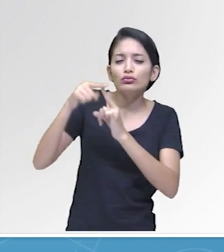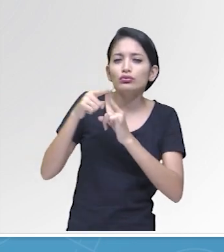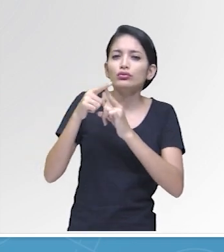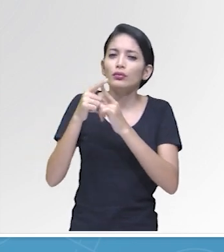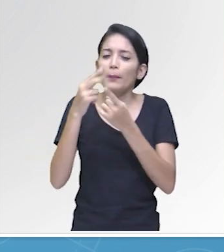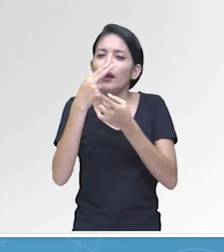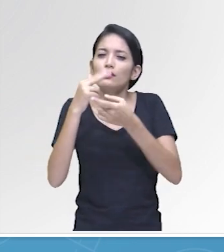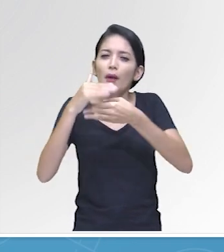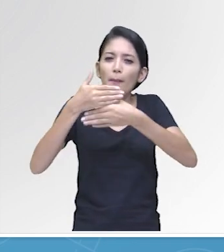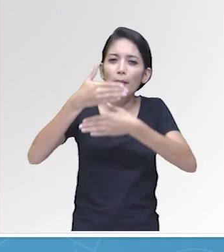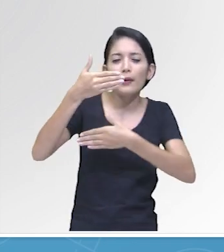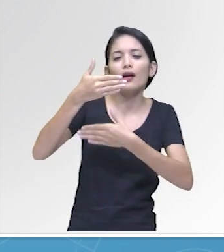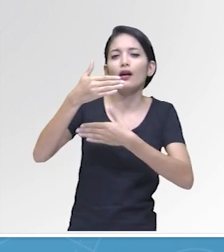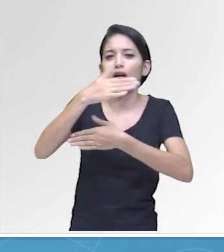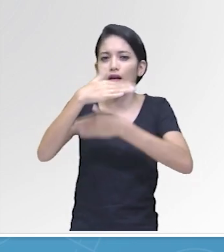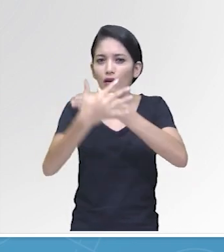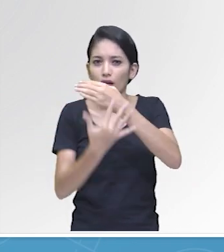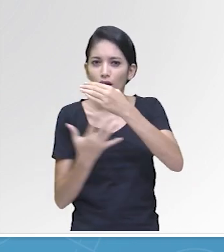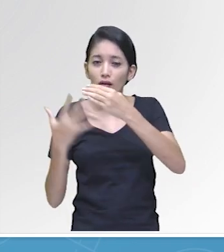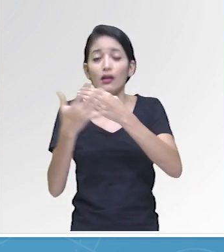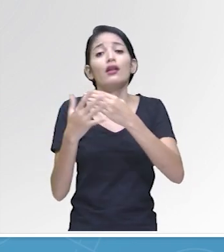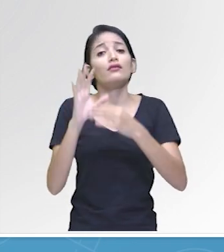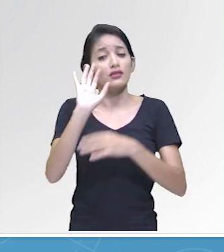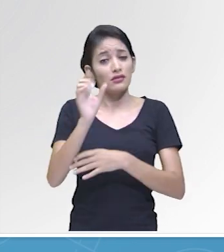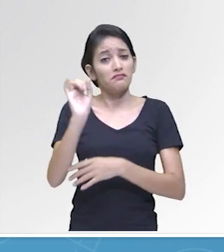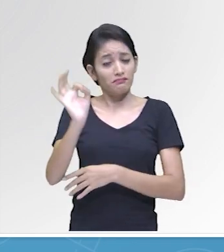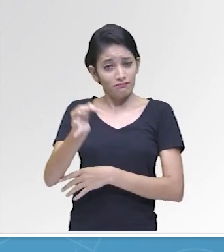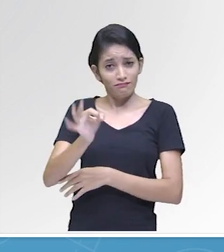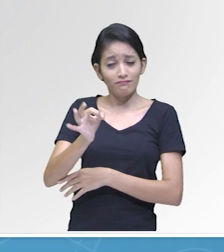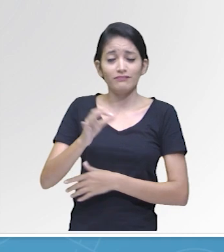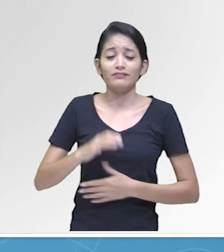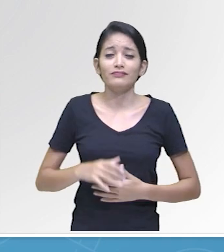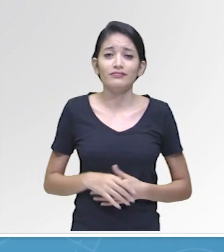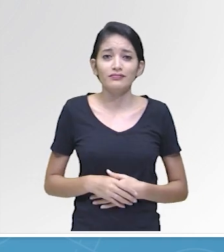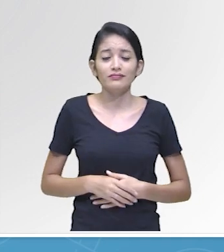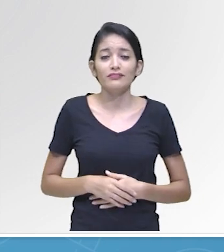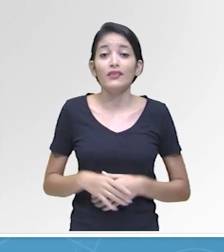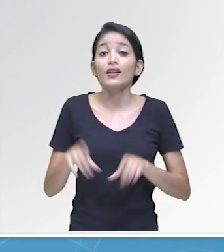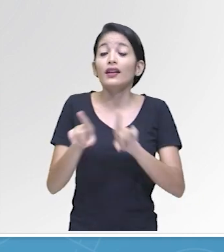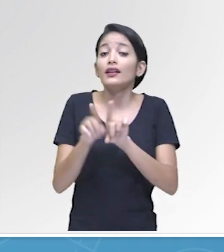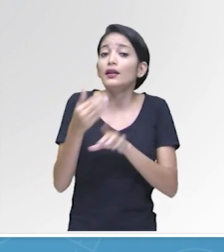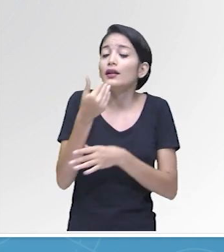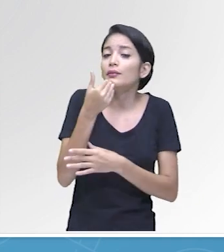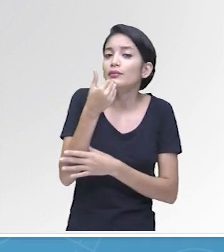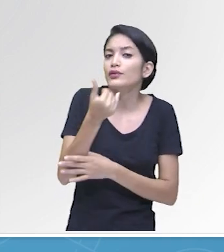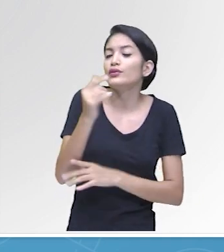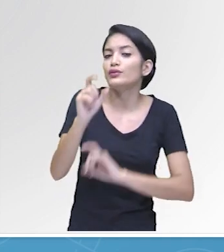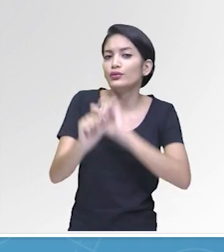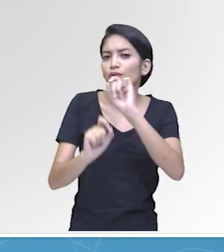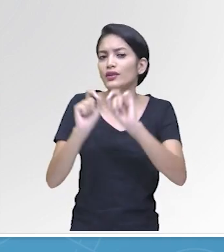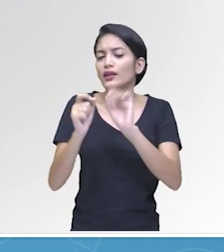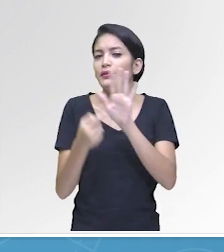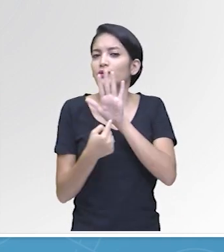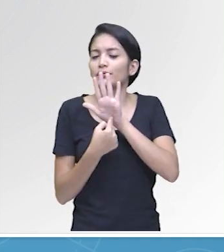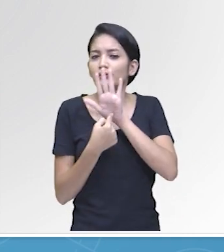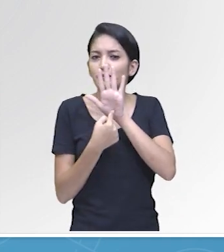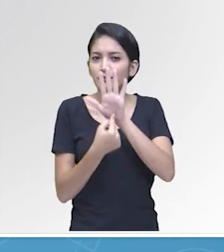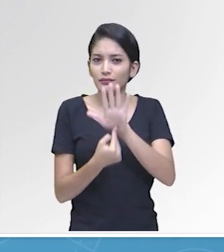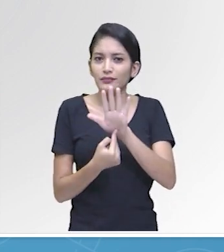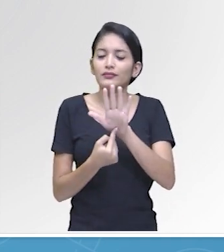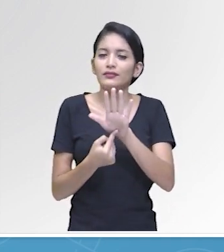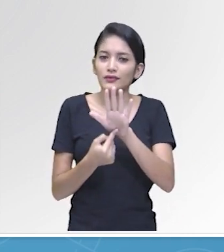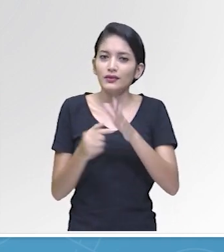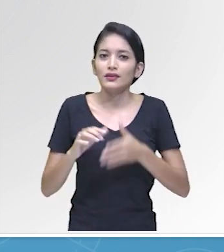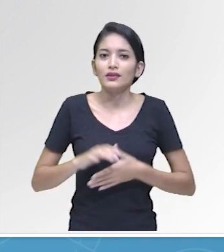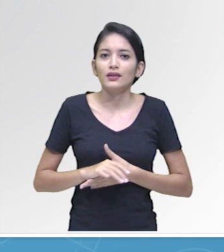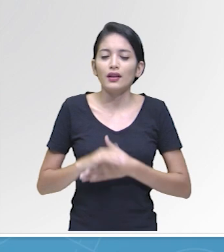celular, você acertou, né? E pediu também para você mostrar aí os plastos. Então,